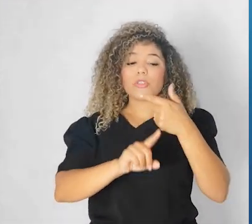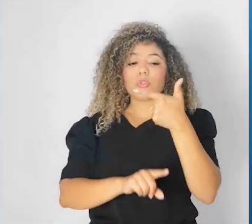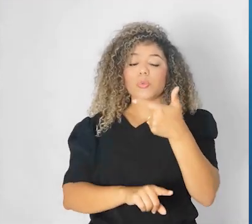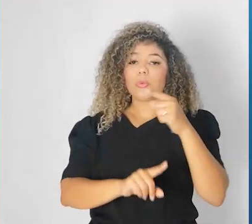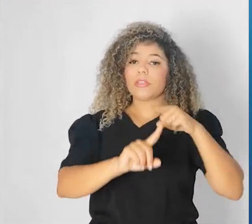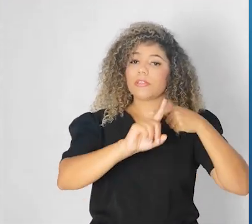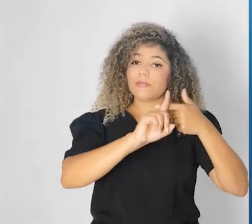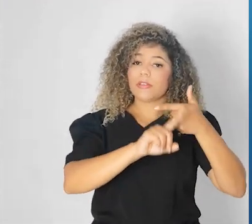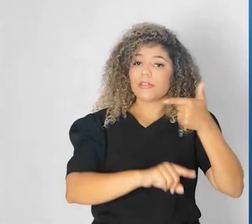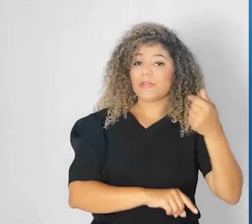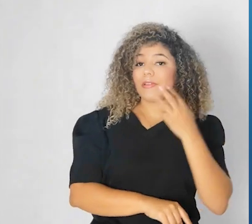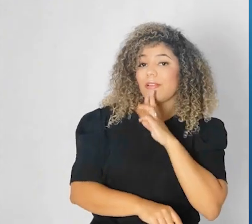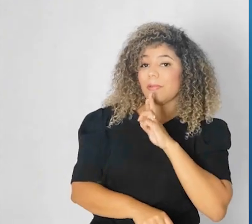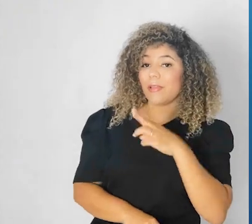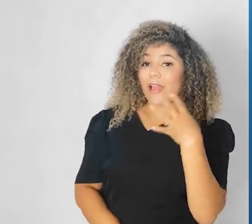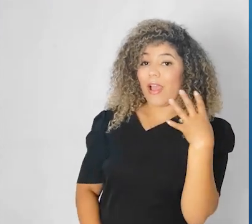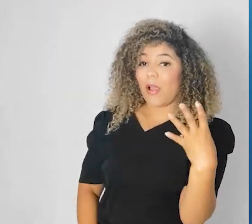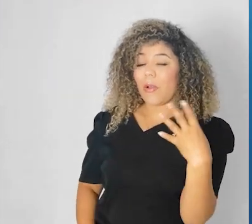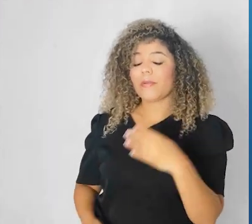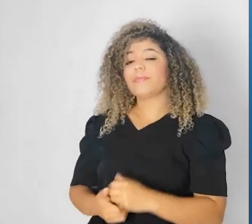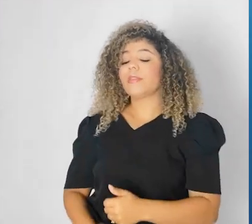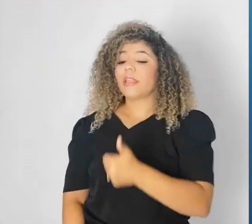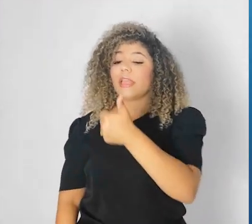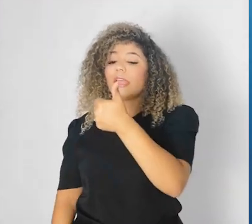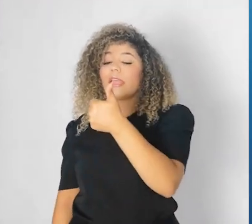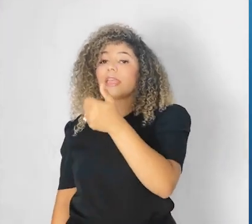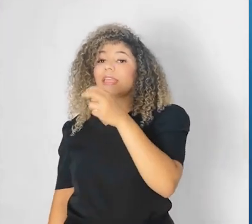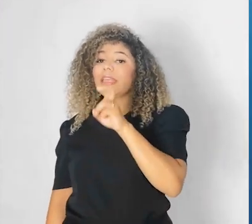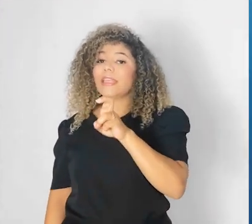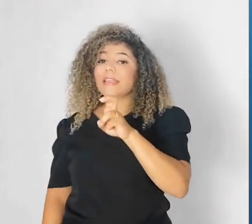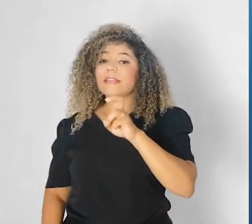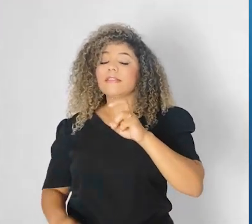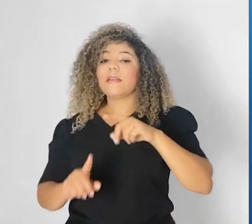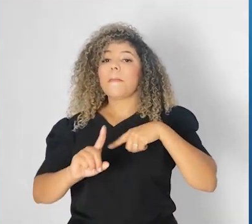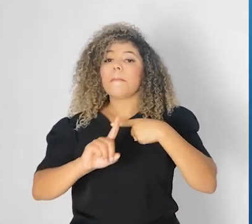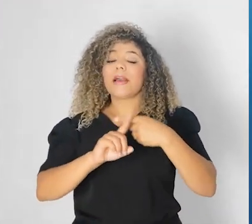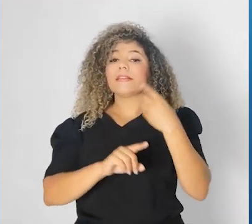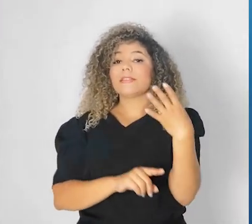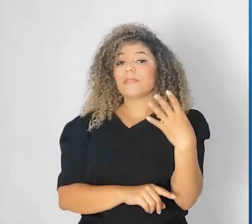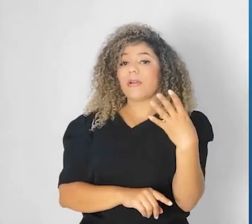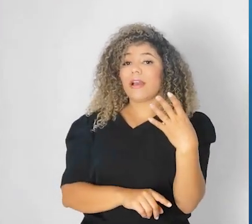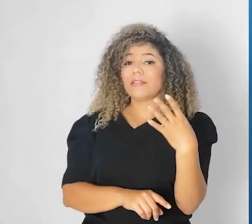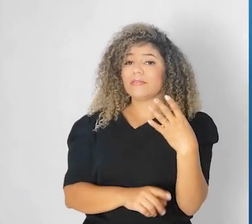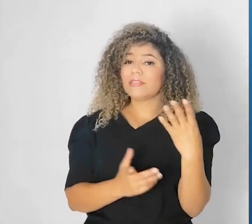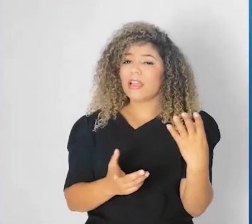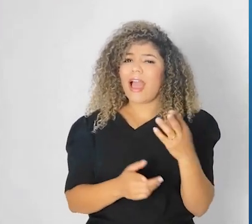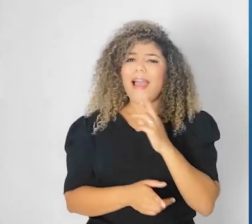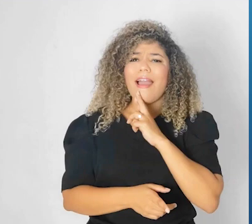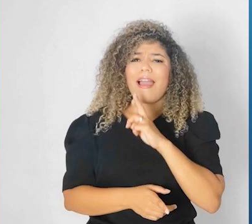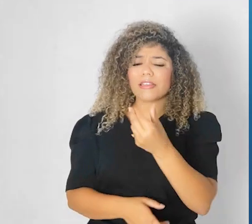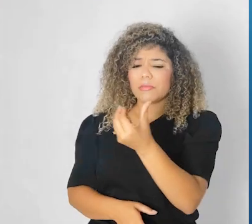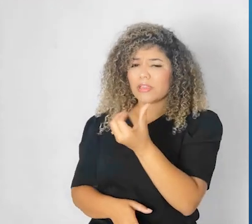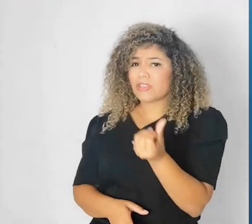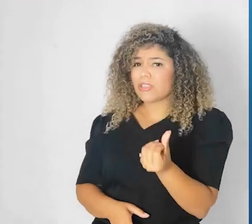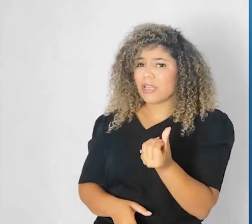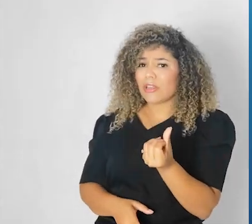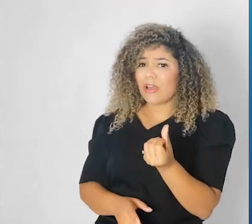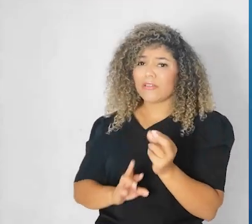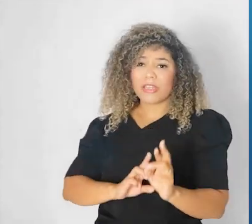Olha o que vai acontecer. 15 mais 4, 19. E 19 é diferente de